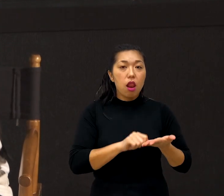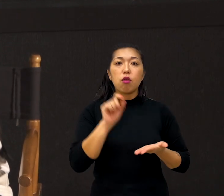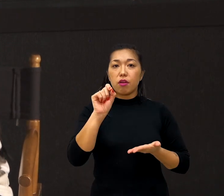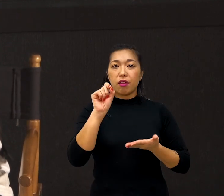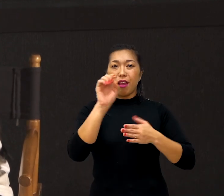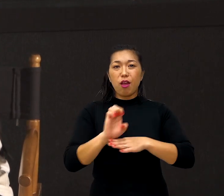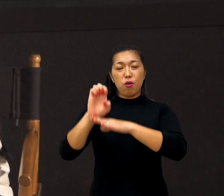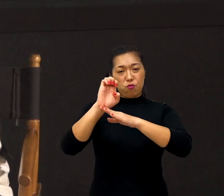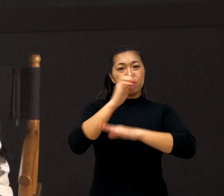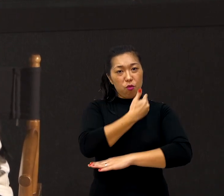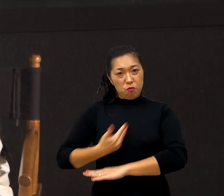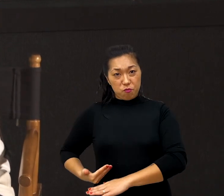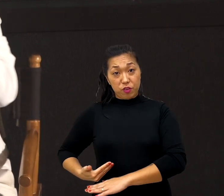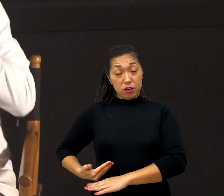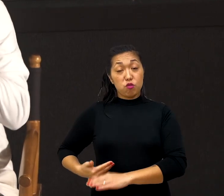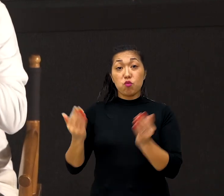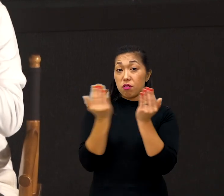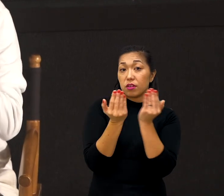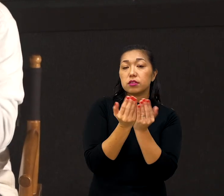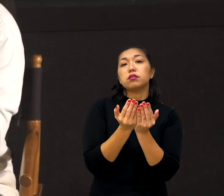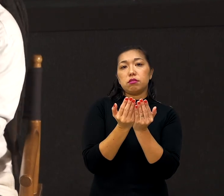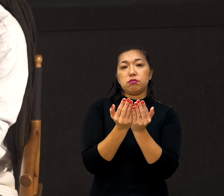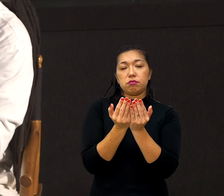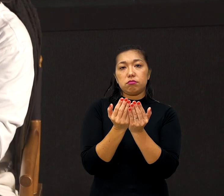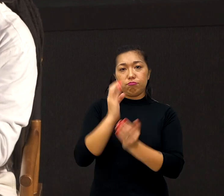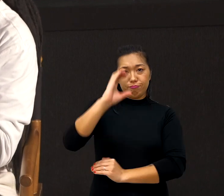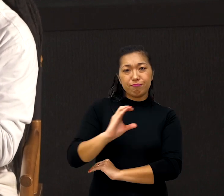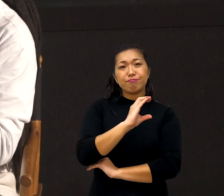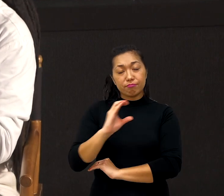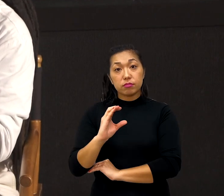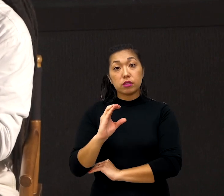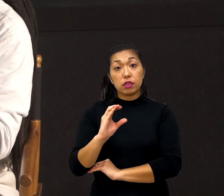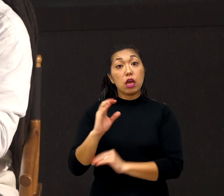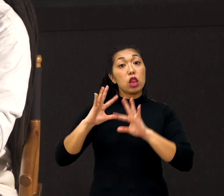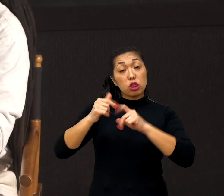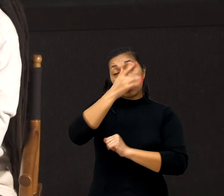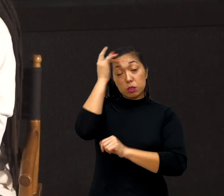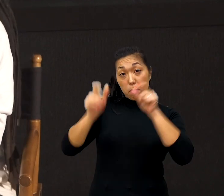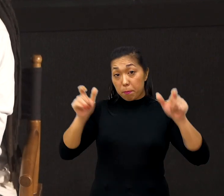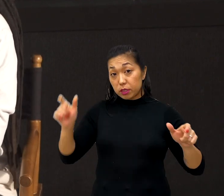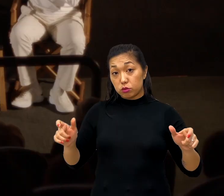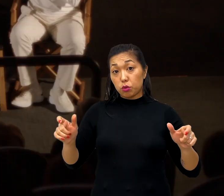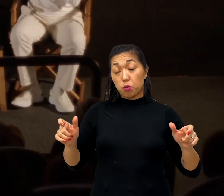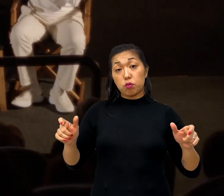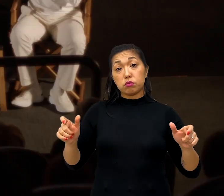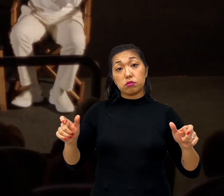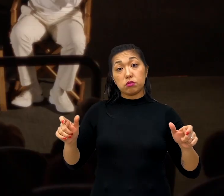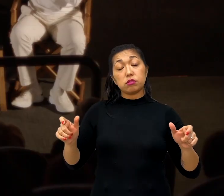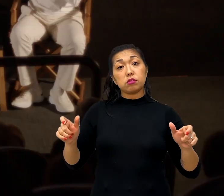Estado cristão e o Estado onde todos aqueles que não eram parte